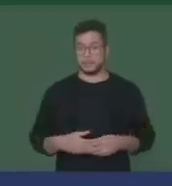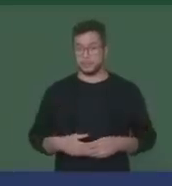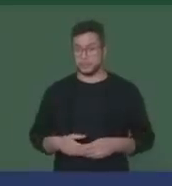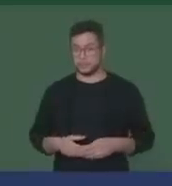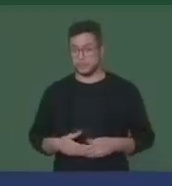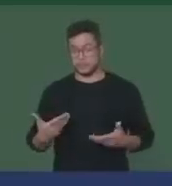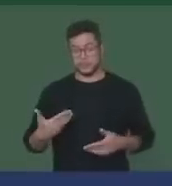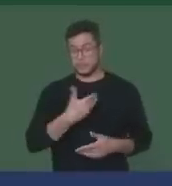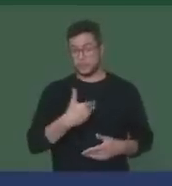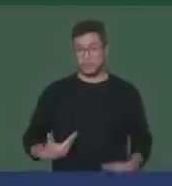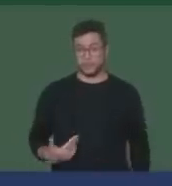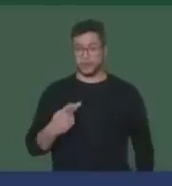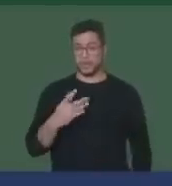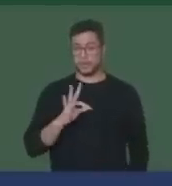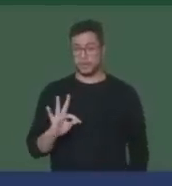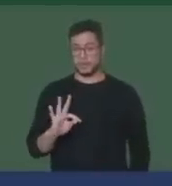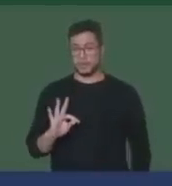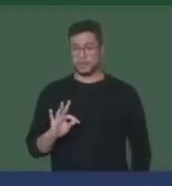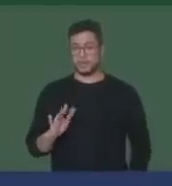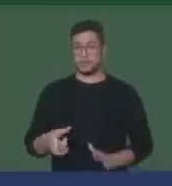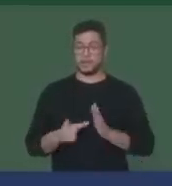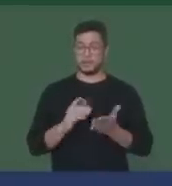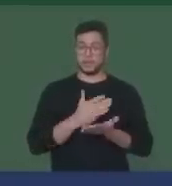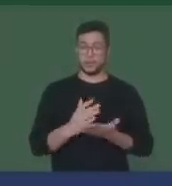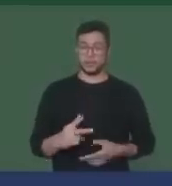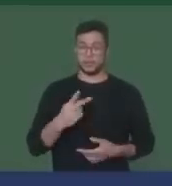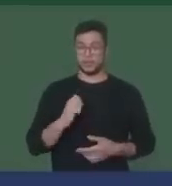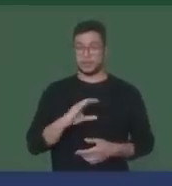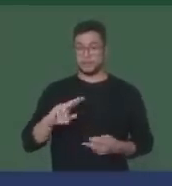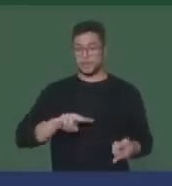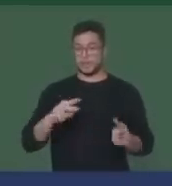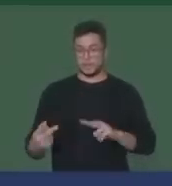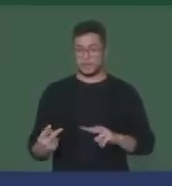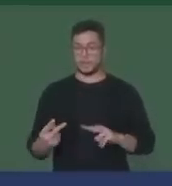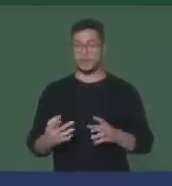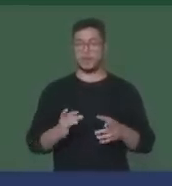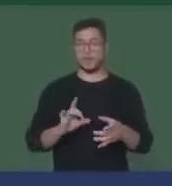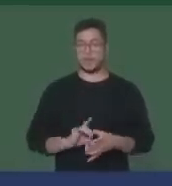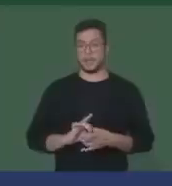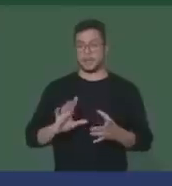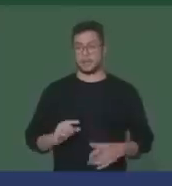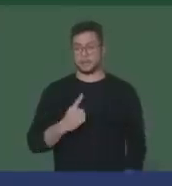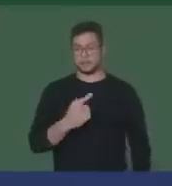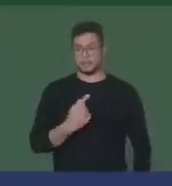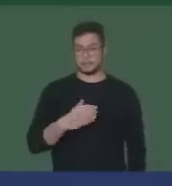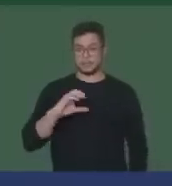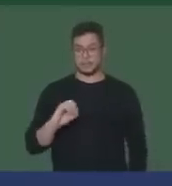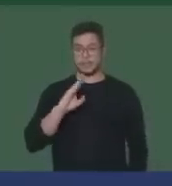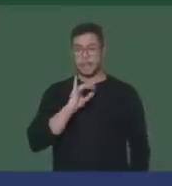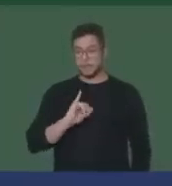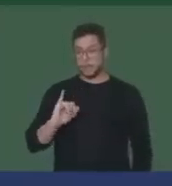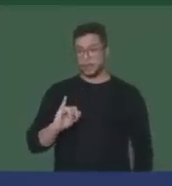governo do PT promoveu logo de início a PEC da transição, autorizando 170